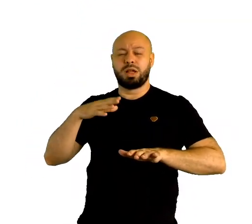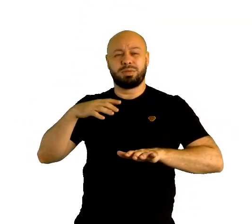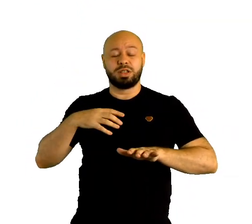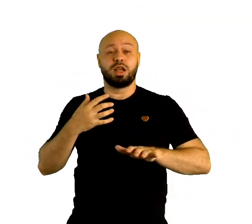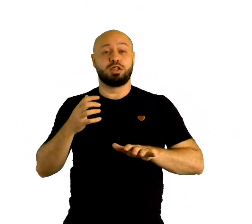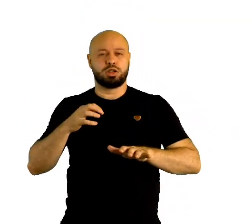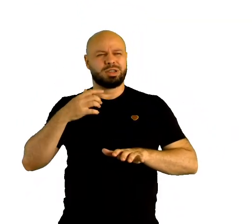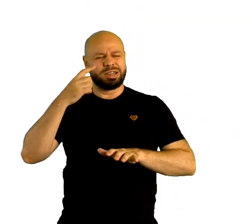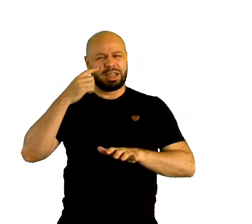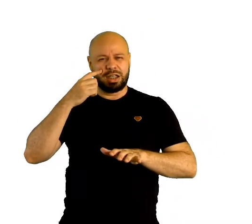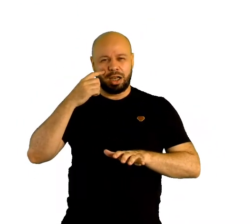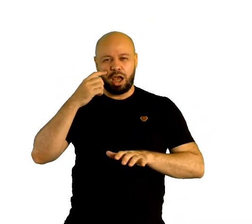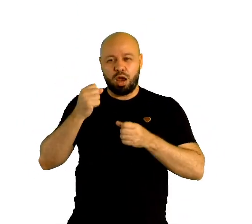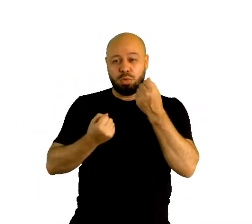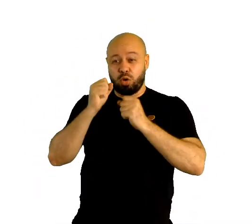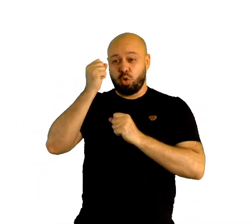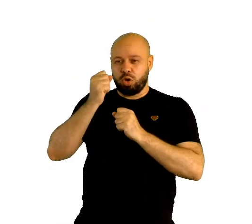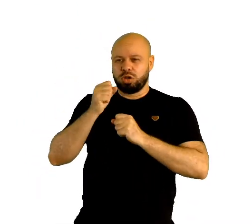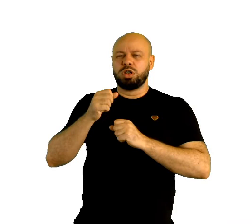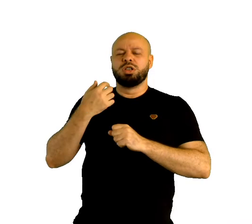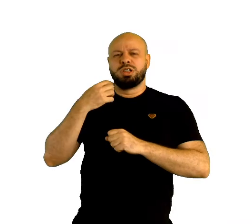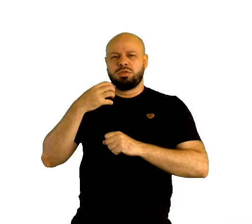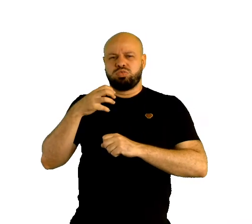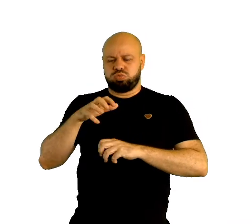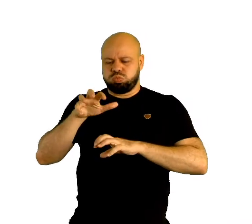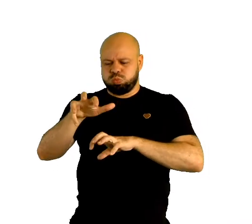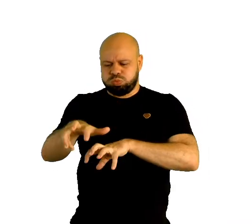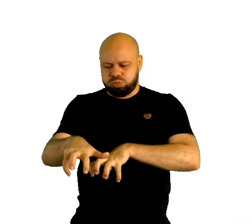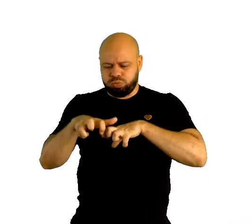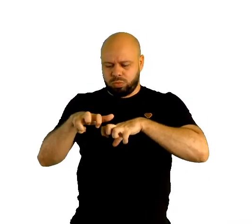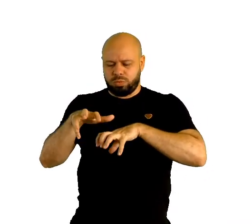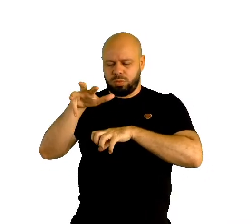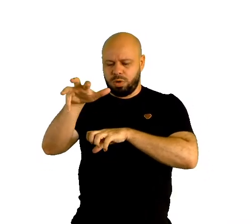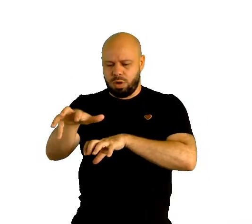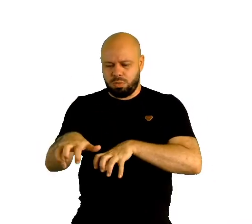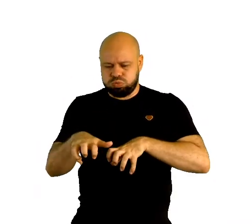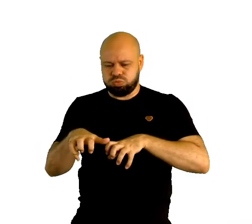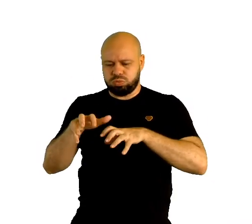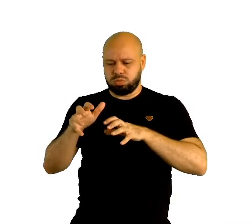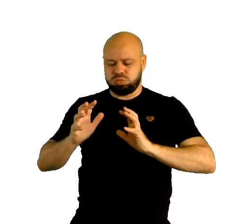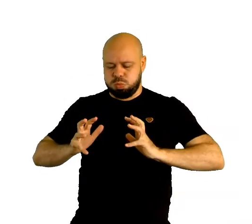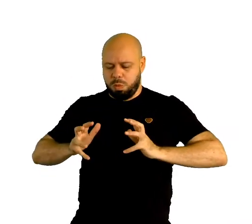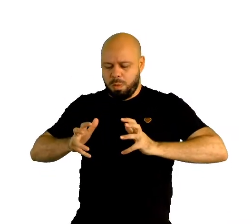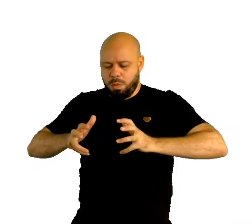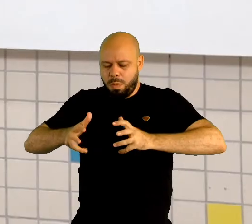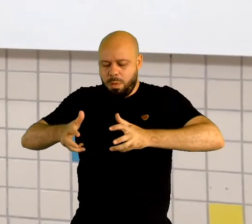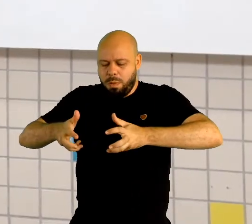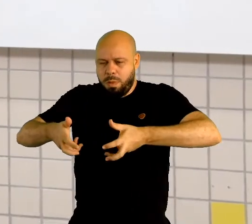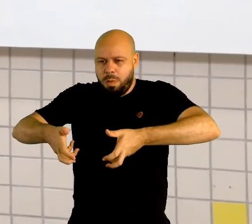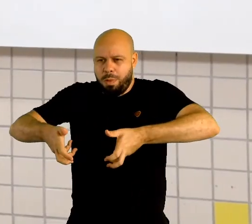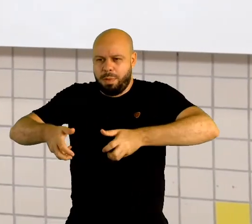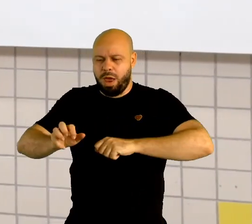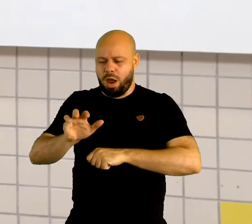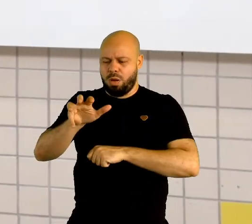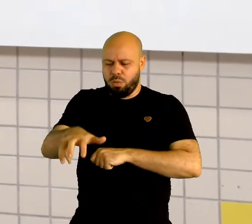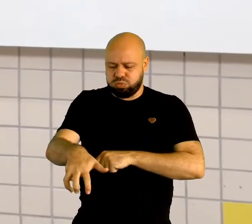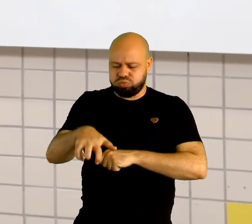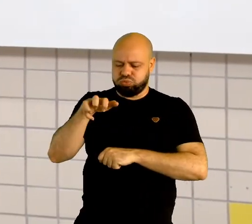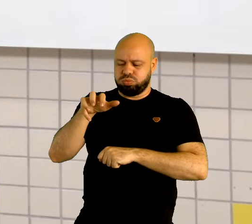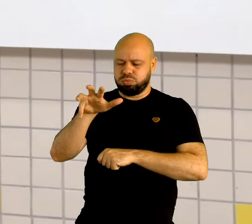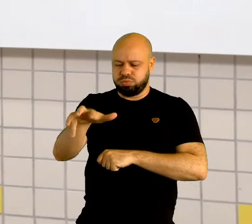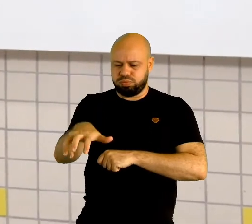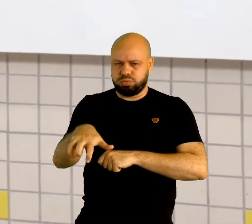que vão ser utilizados lá na indústria agrícola, tá bom? E vamos falar ainda